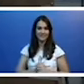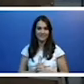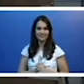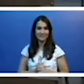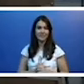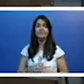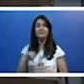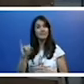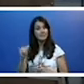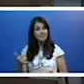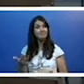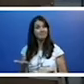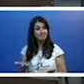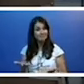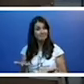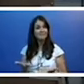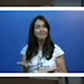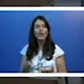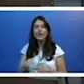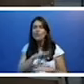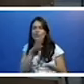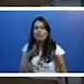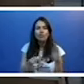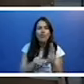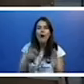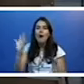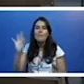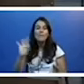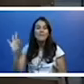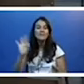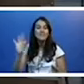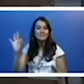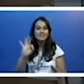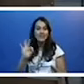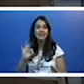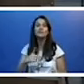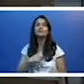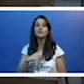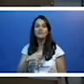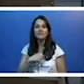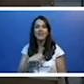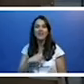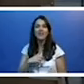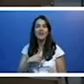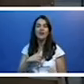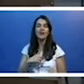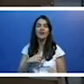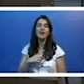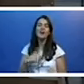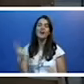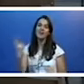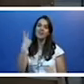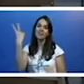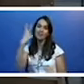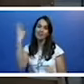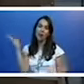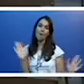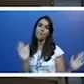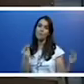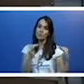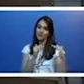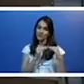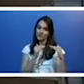Sim, pessoal. Toda porcentagem são grandezas proporcionais. E